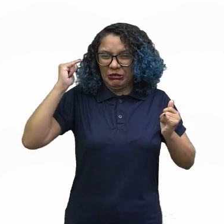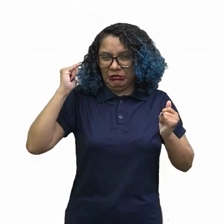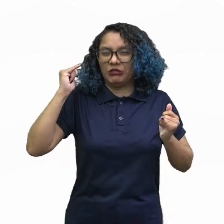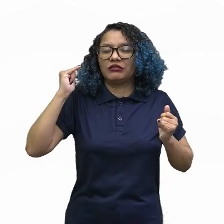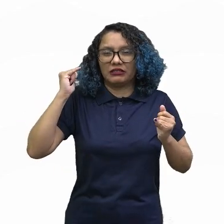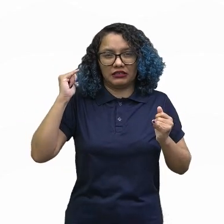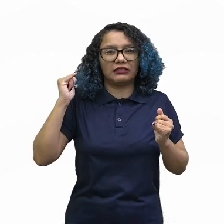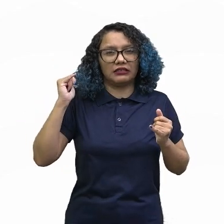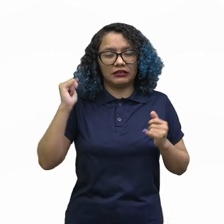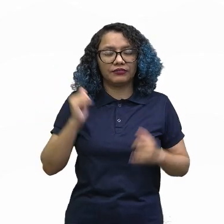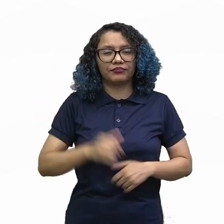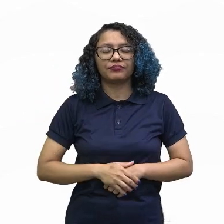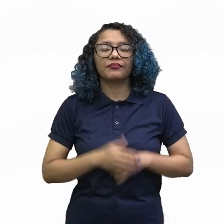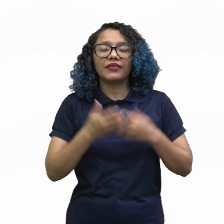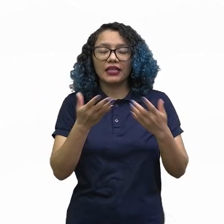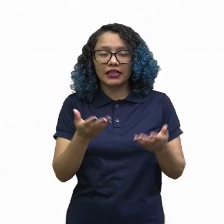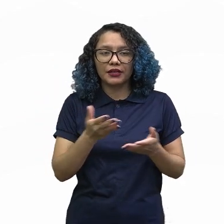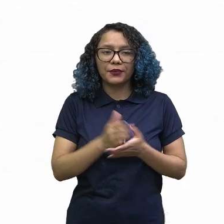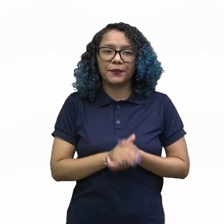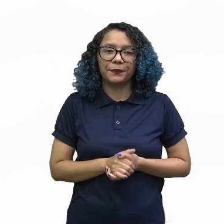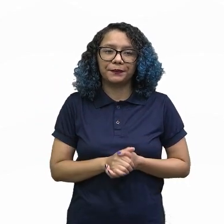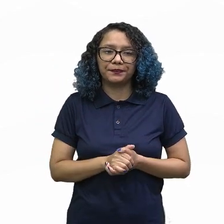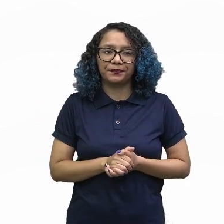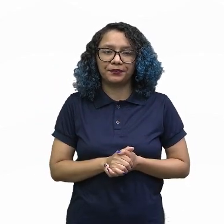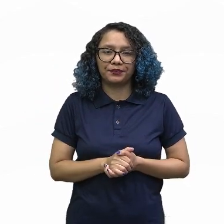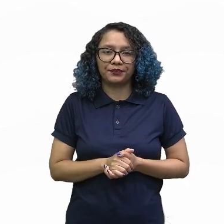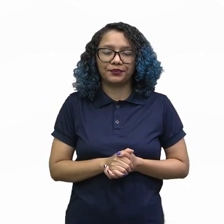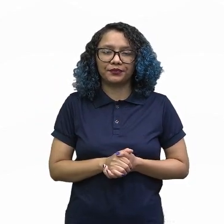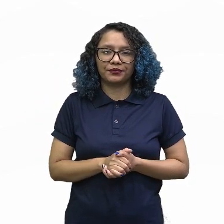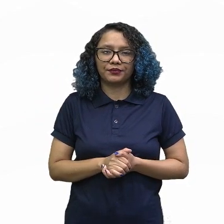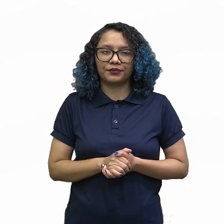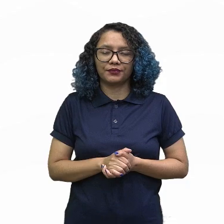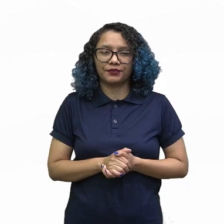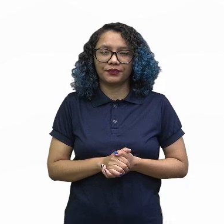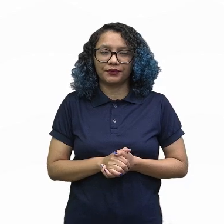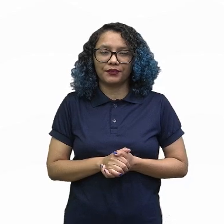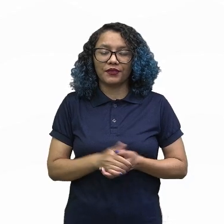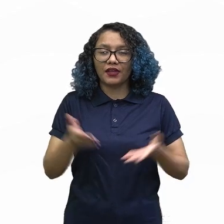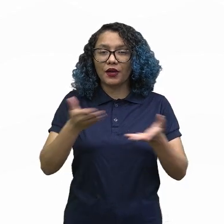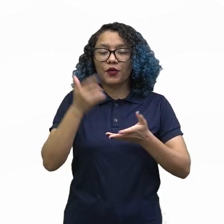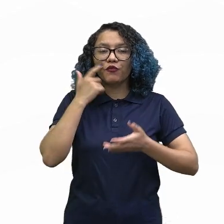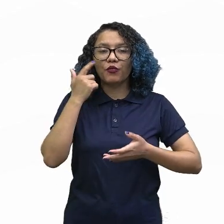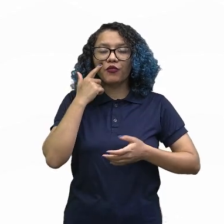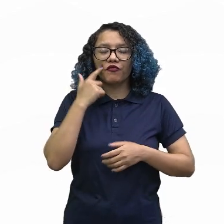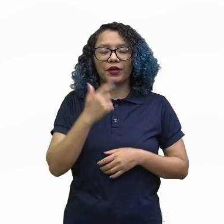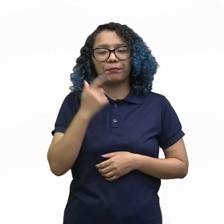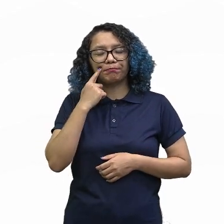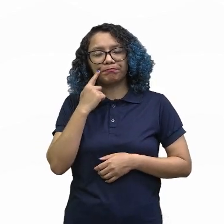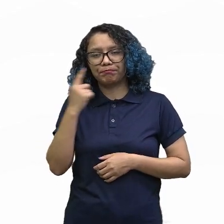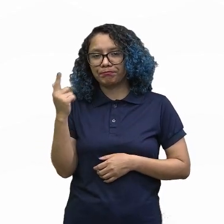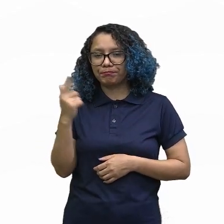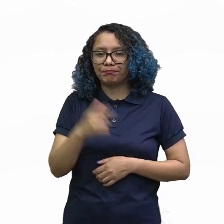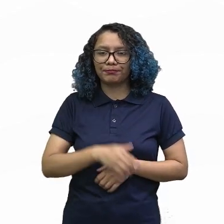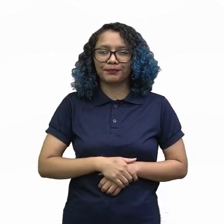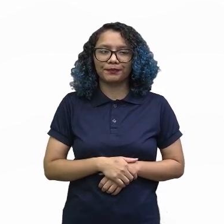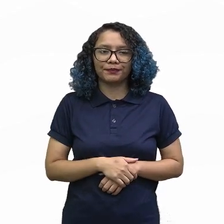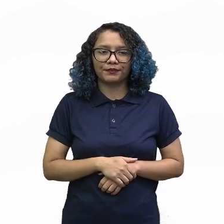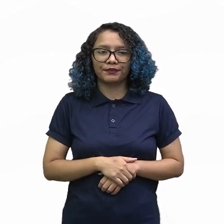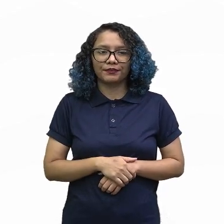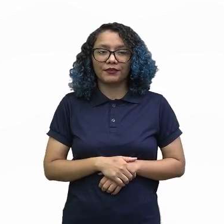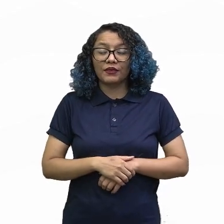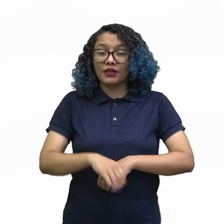elétrico. Aí, com base nesta definição, nós temos aí o seguinte: